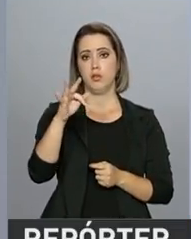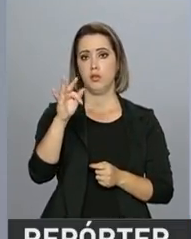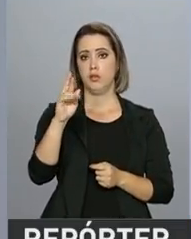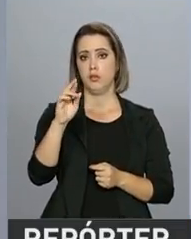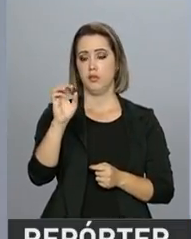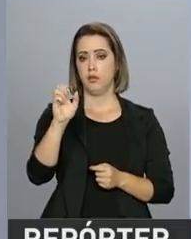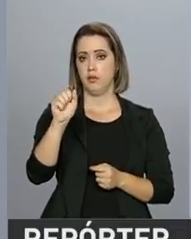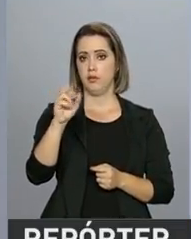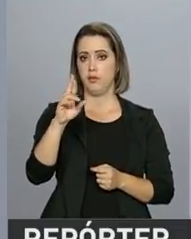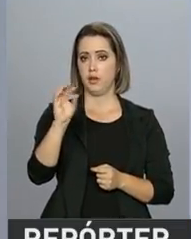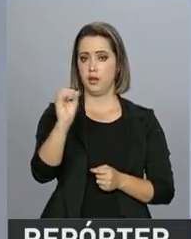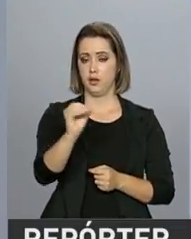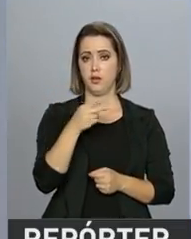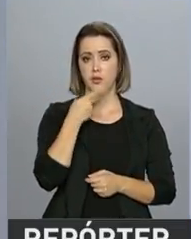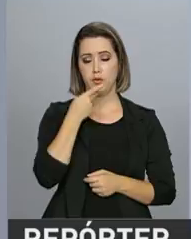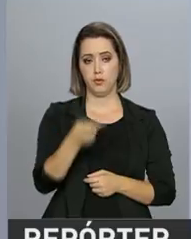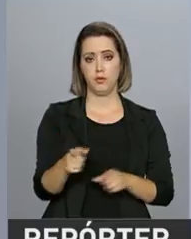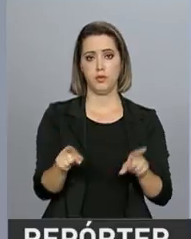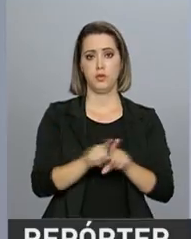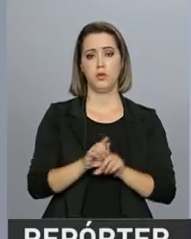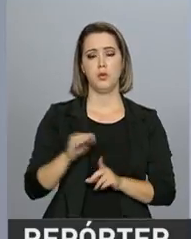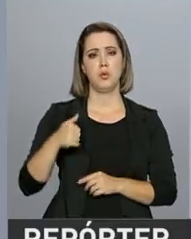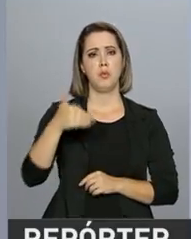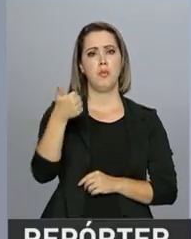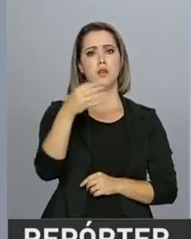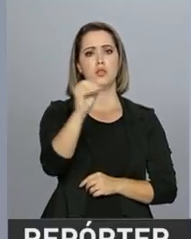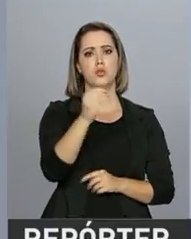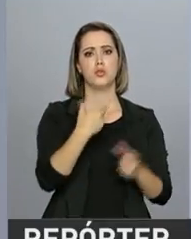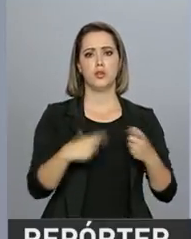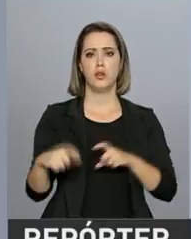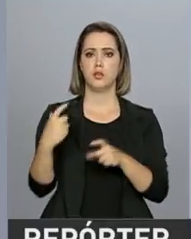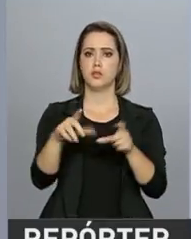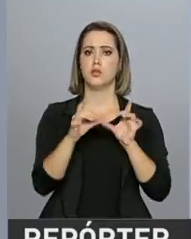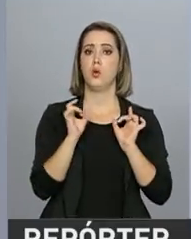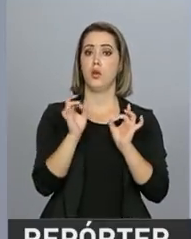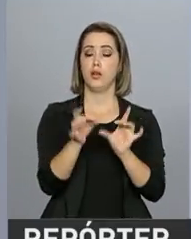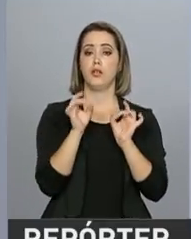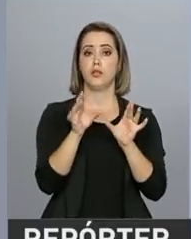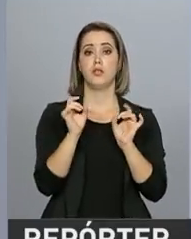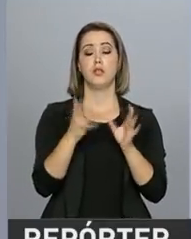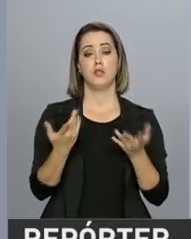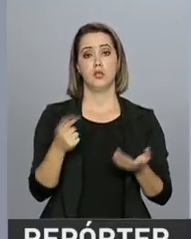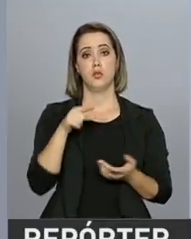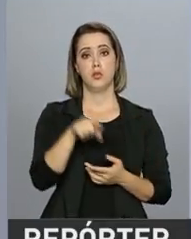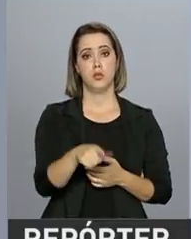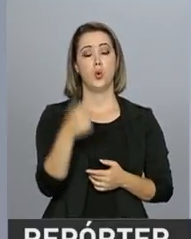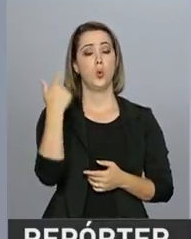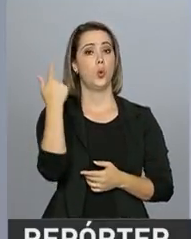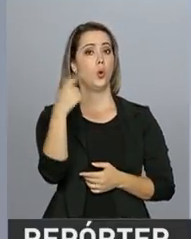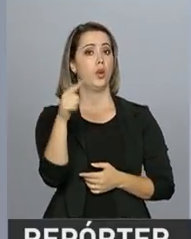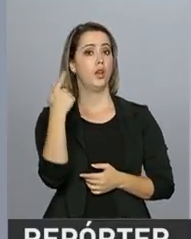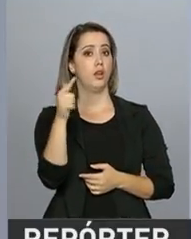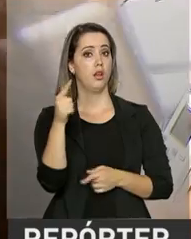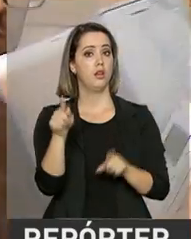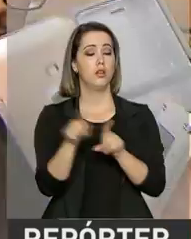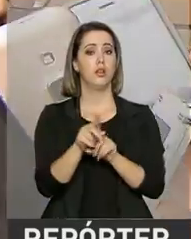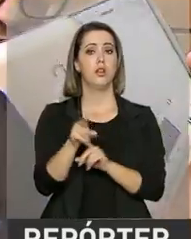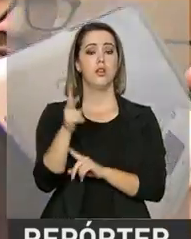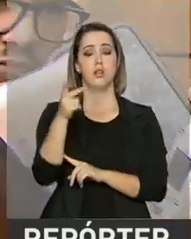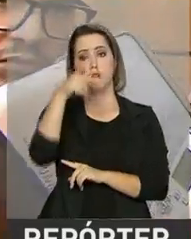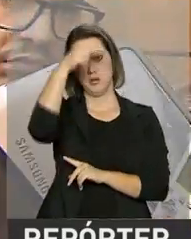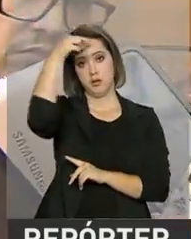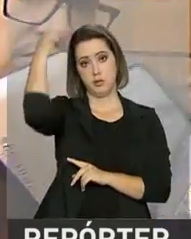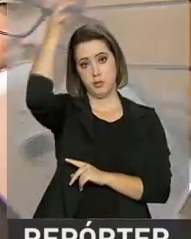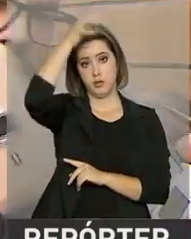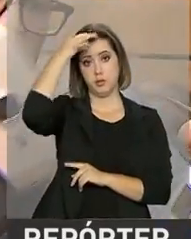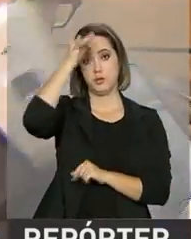Diogo Henrique de Oliveira, falou em mais 10 aeroportos para leilão, entre eles os de Goiânia e Vitória. São aeroportos